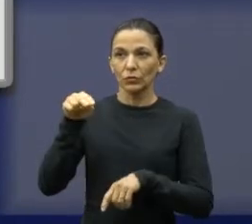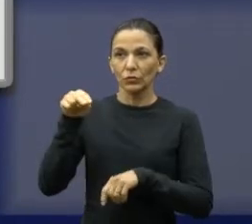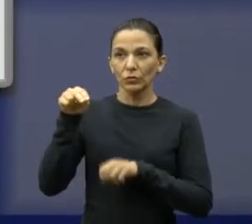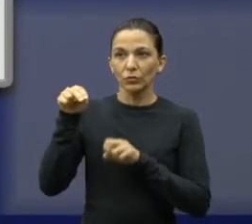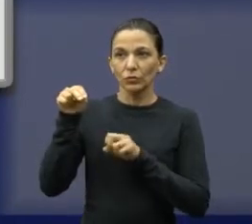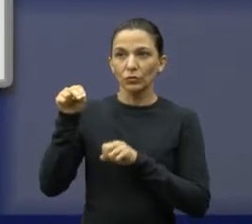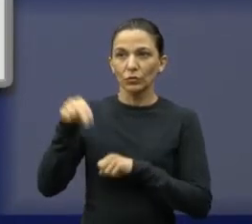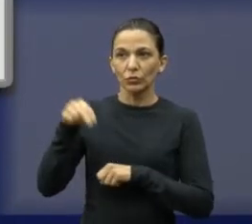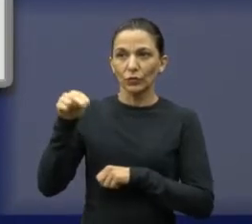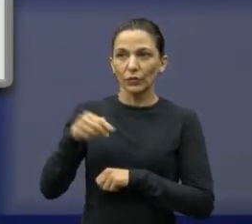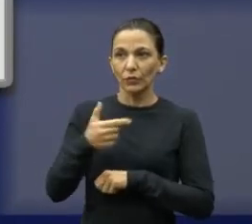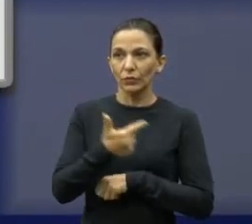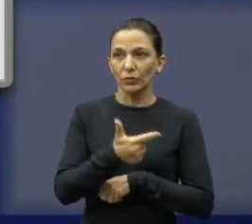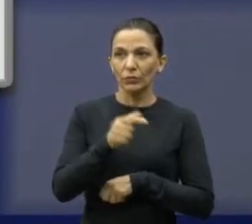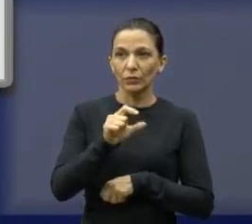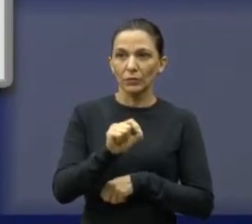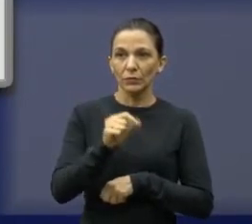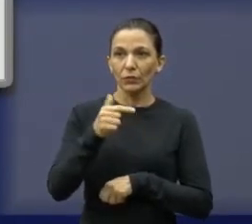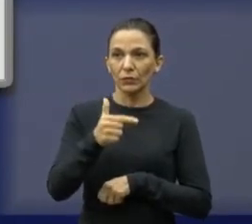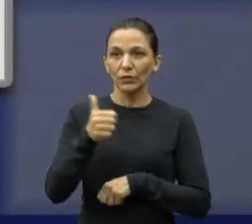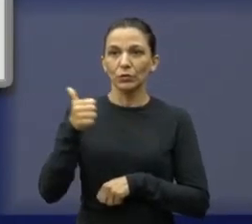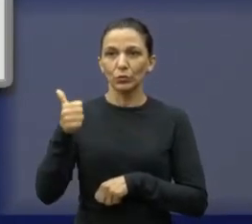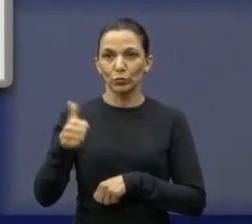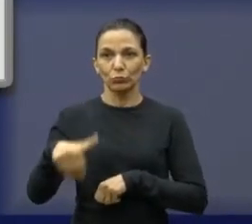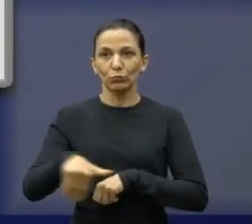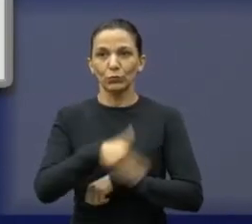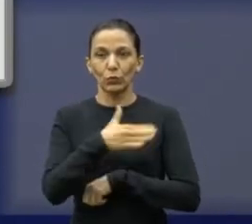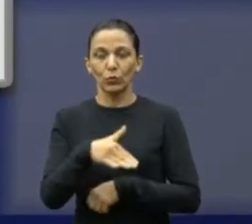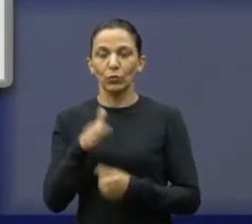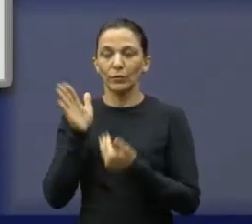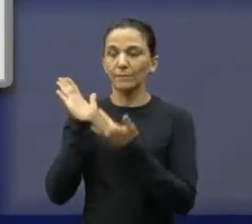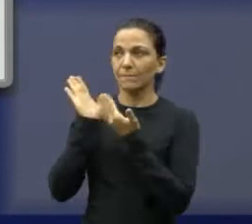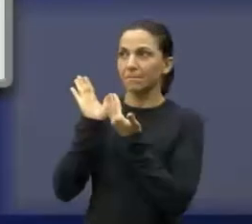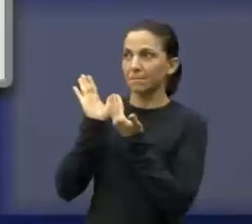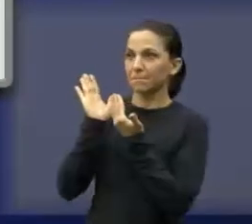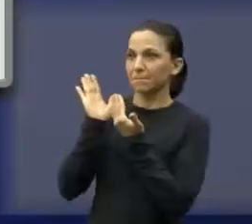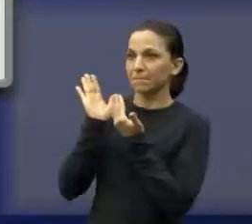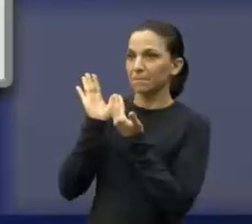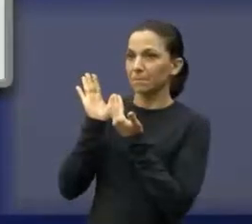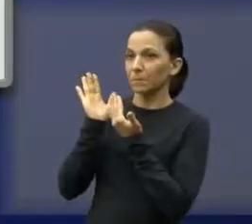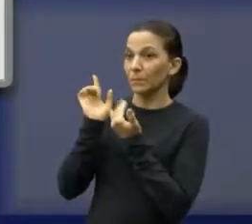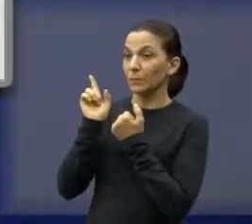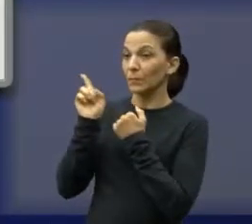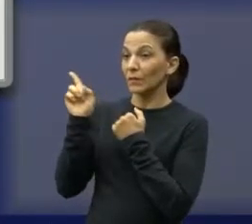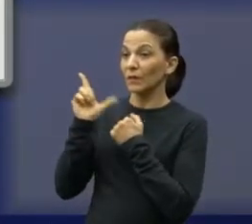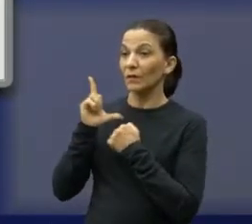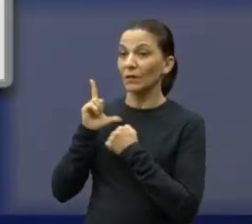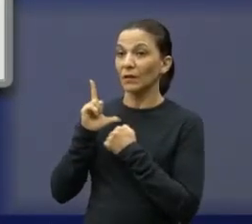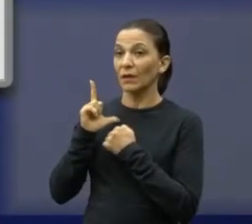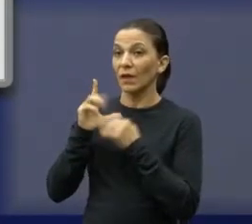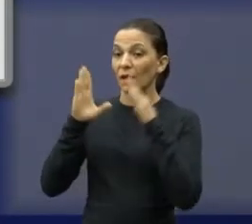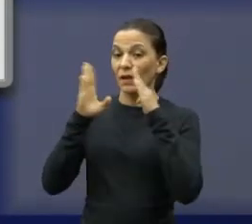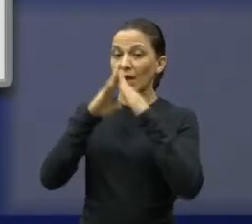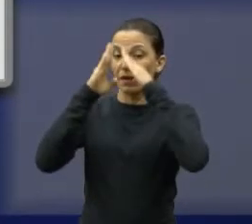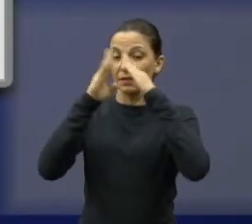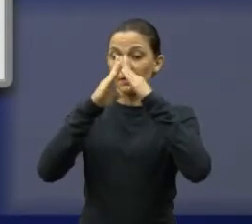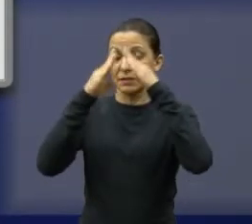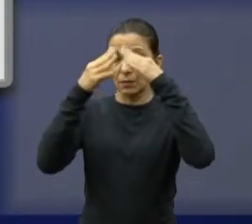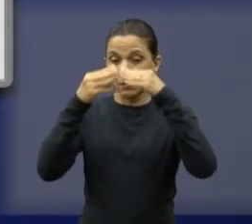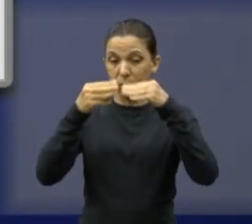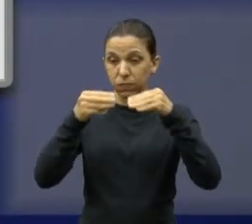de 2021. Novembro de 2021, Rua Mato Grosso, esquina com a Avenida Espírito Santo. Lá sobre a demolição daquela casa,